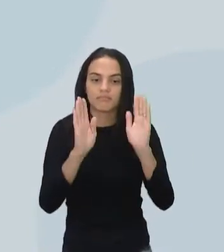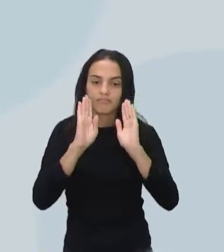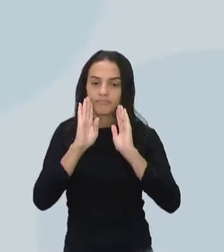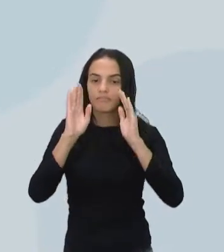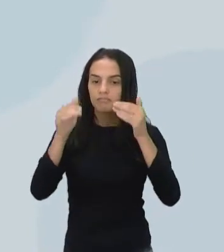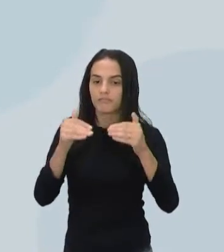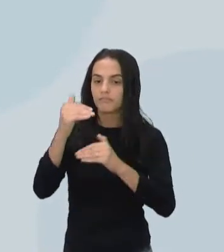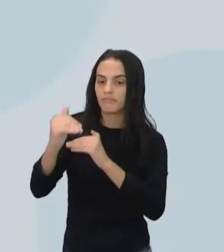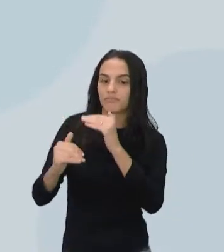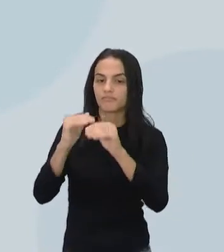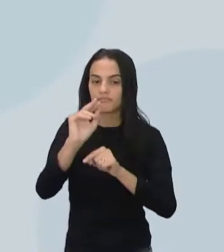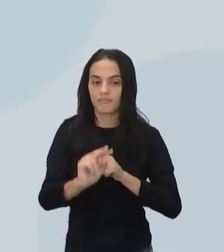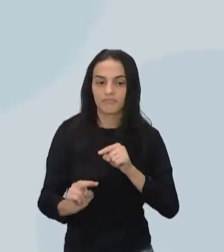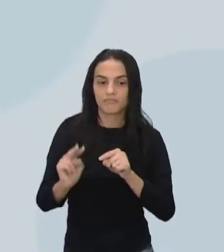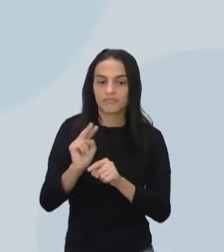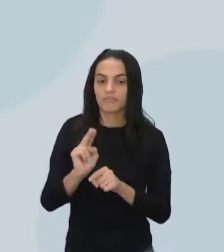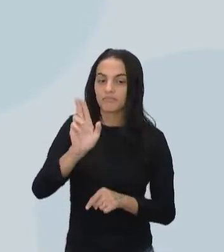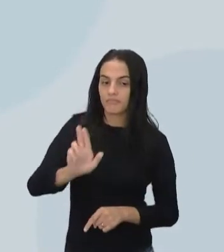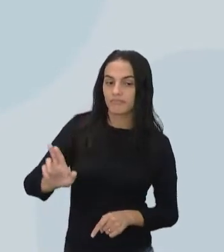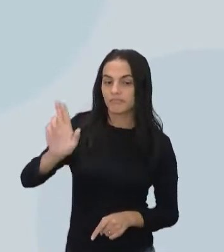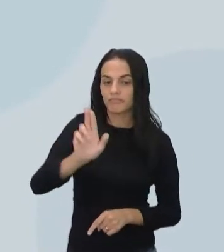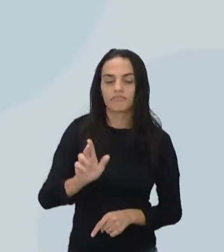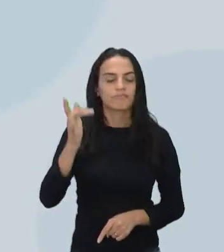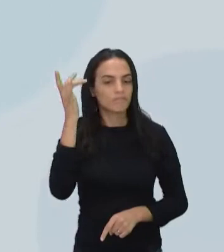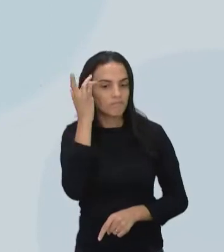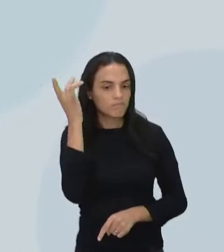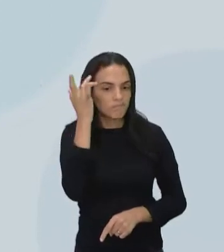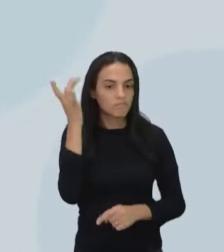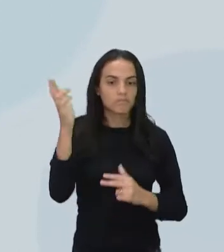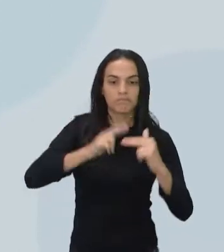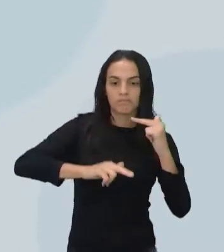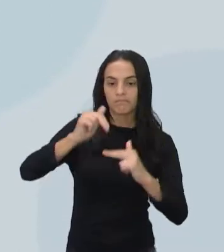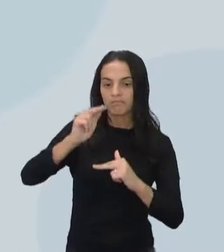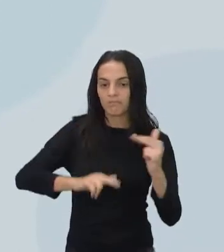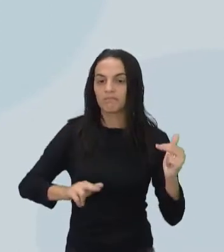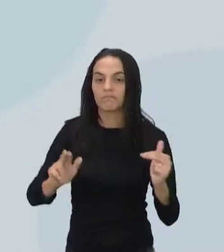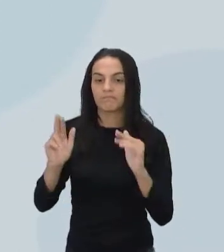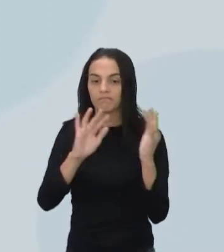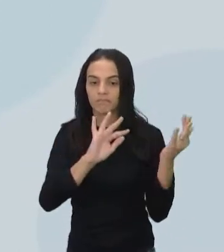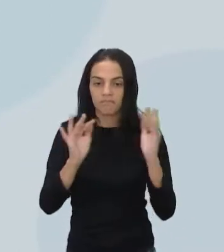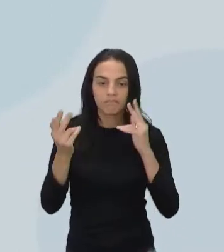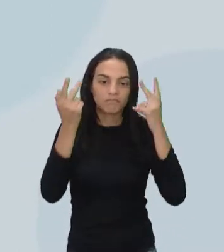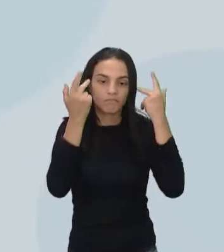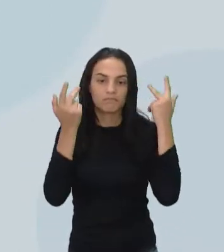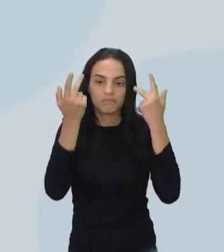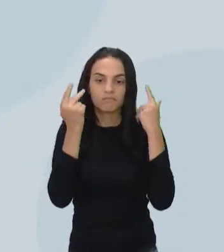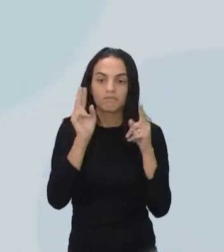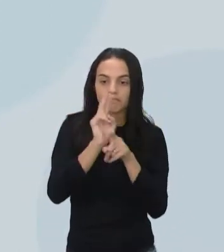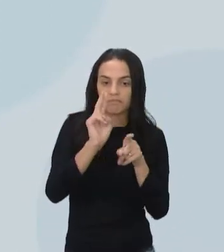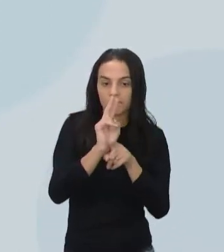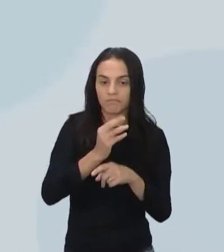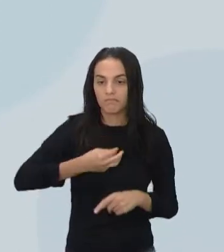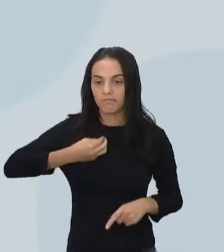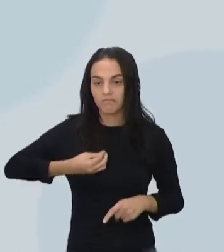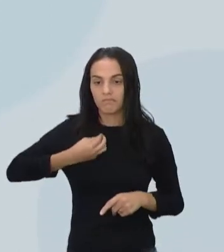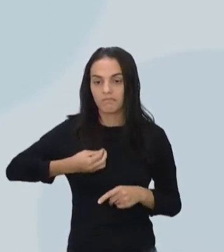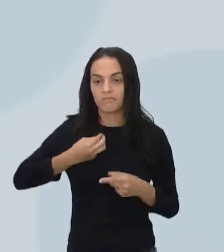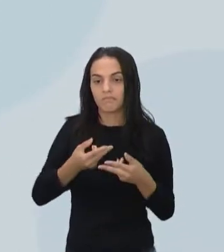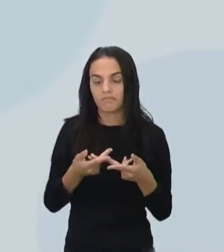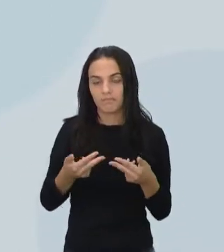que priorizem o desenvolvimento sustentável, o uso consciente dos recursos naturais e a preservação da vida em todas as suas